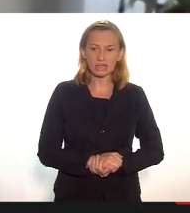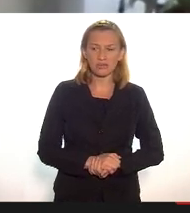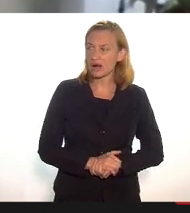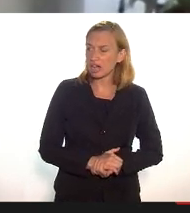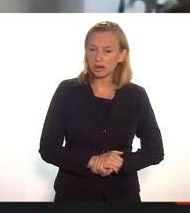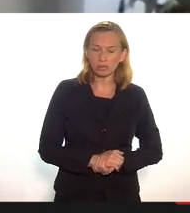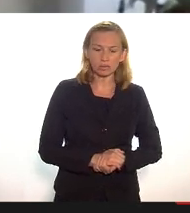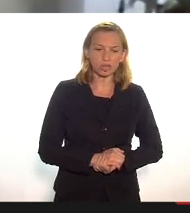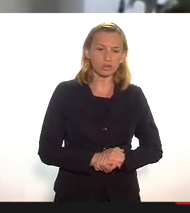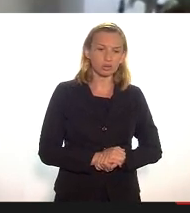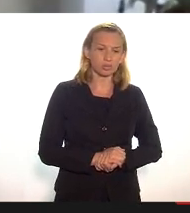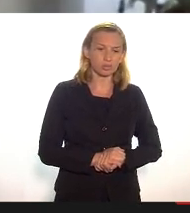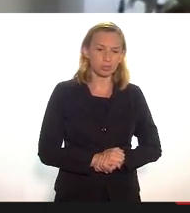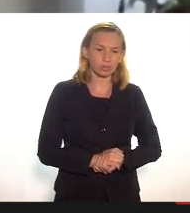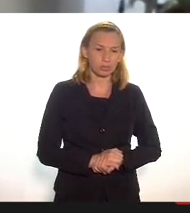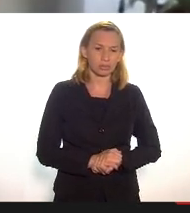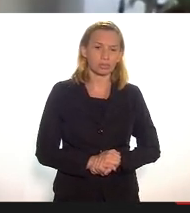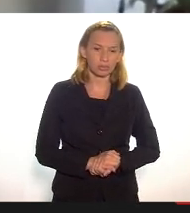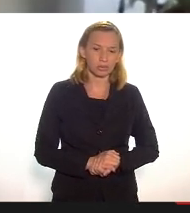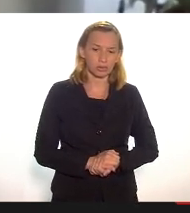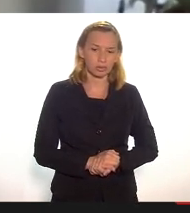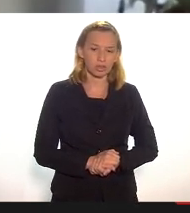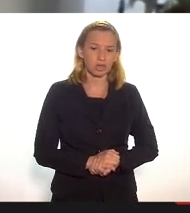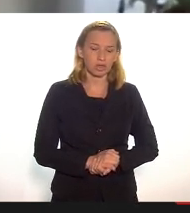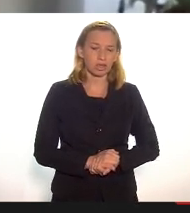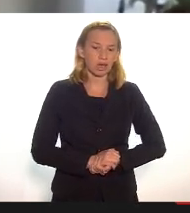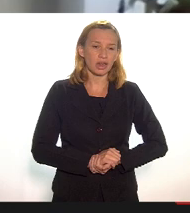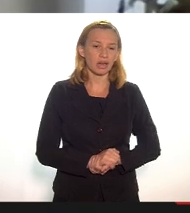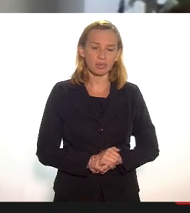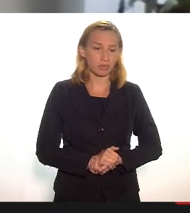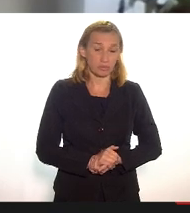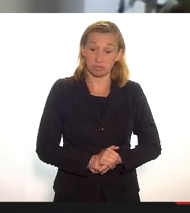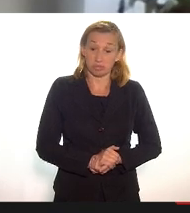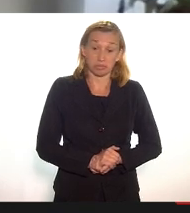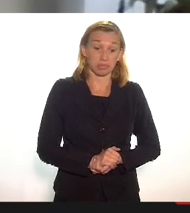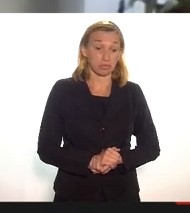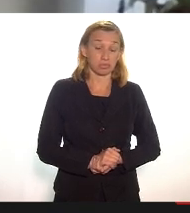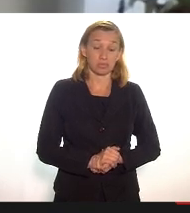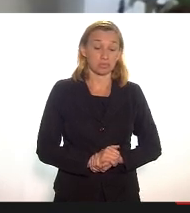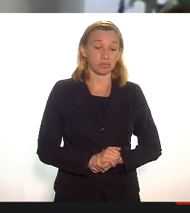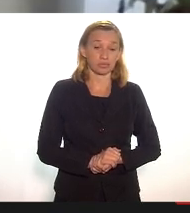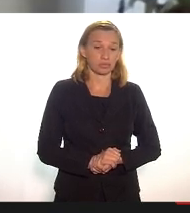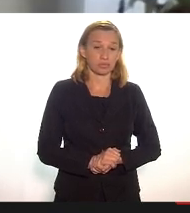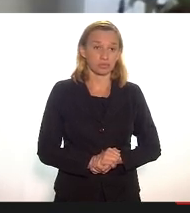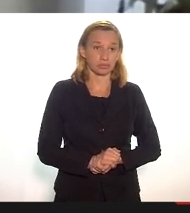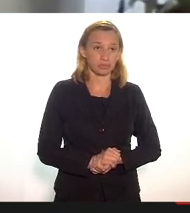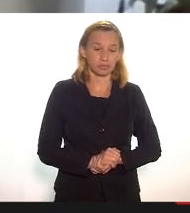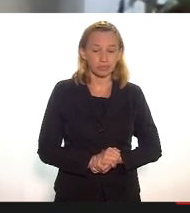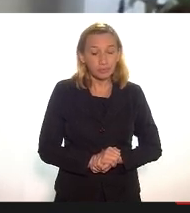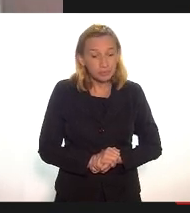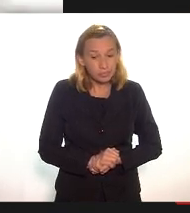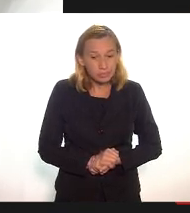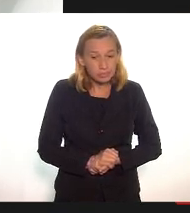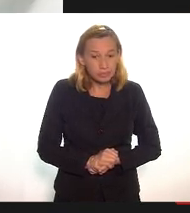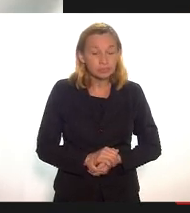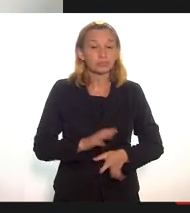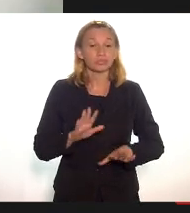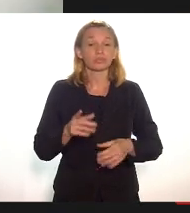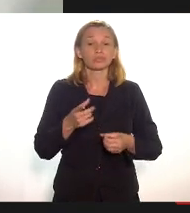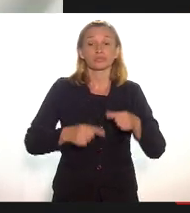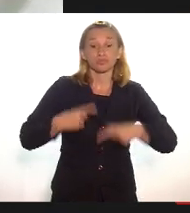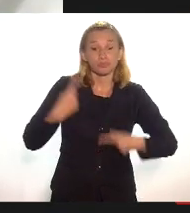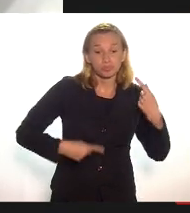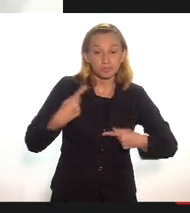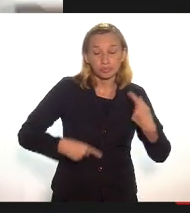social, que não é ouvido nas instâncias decisórias das políticas públicas